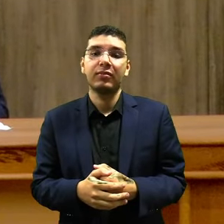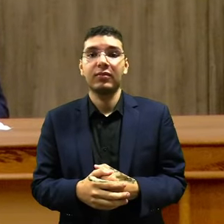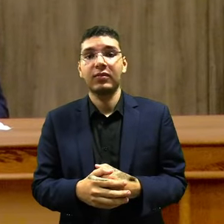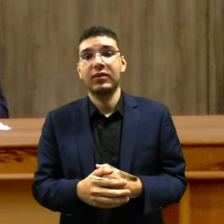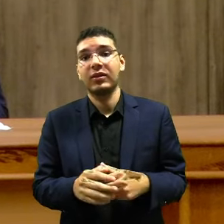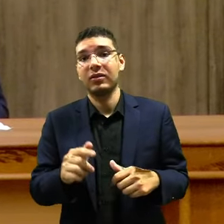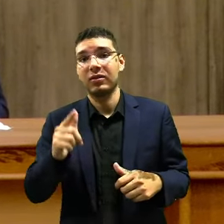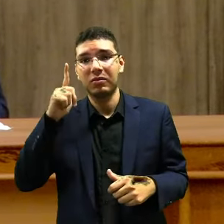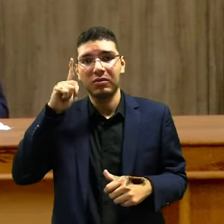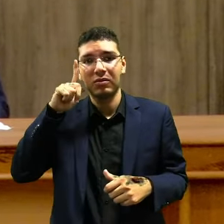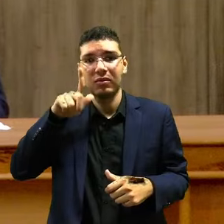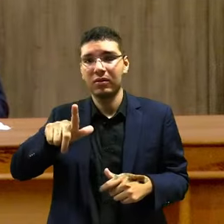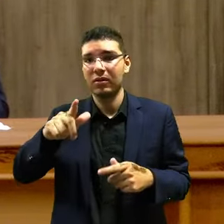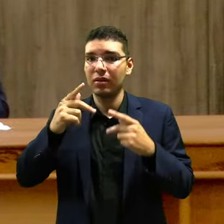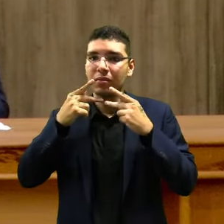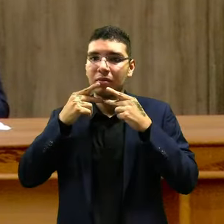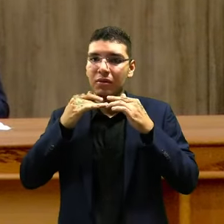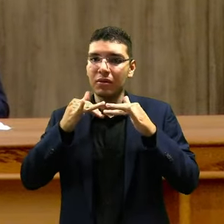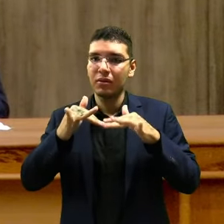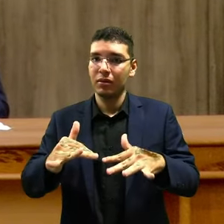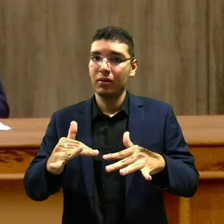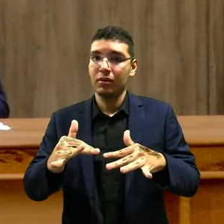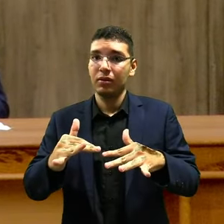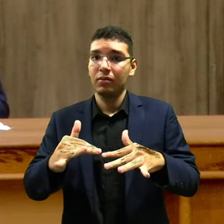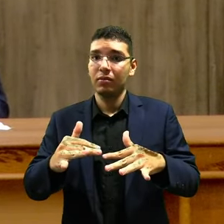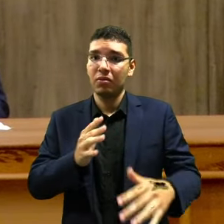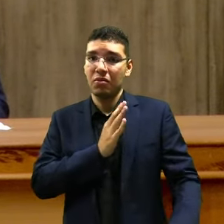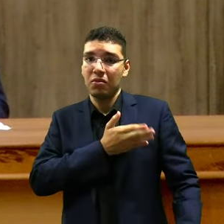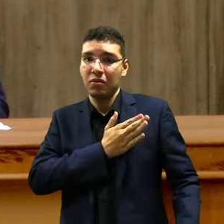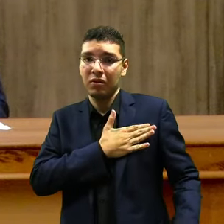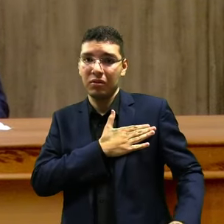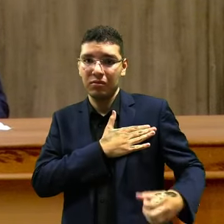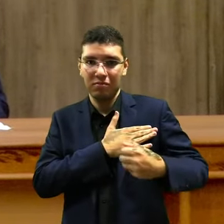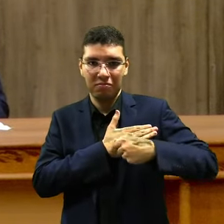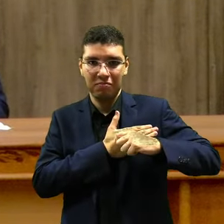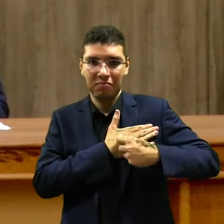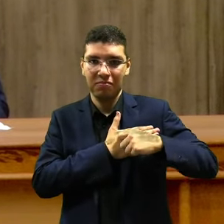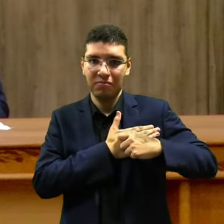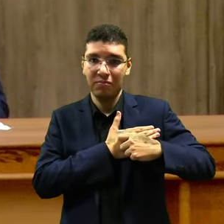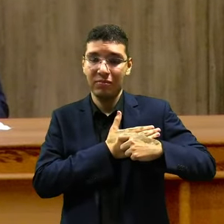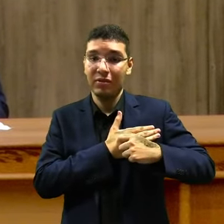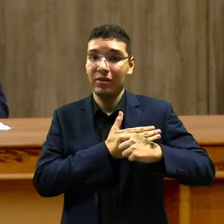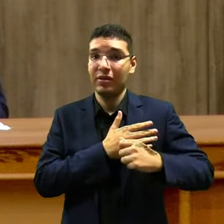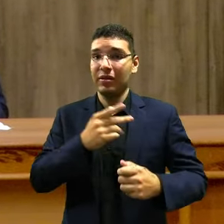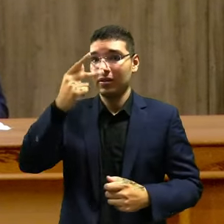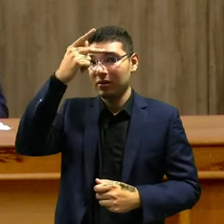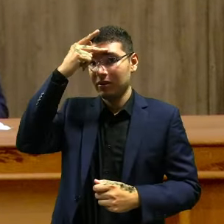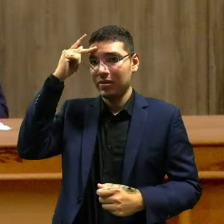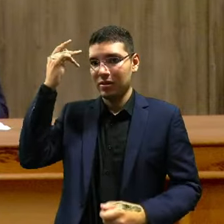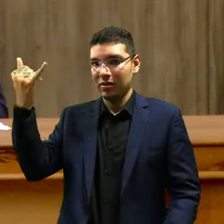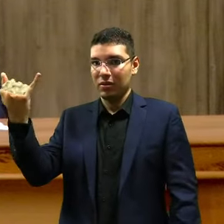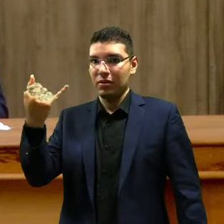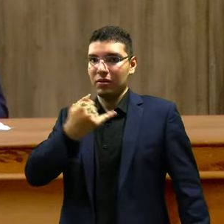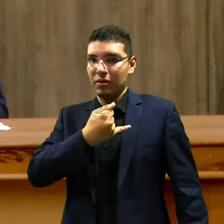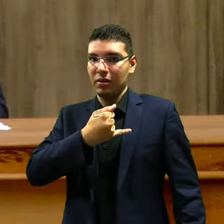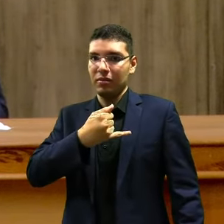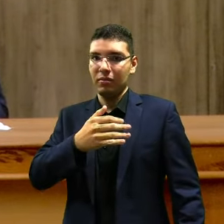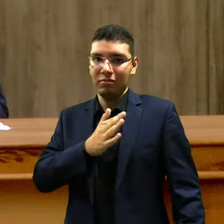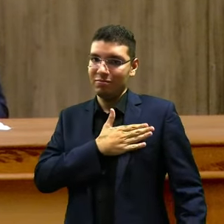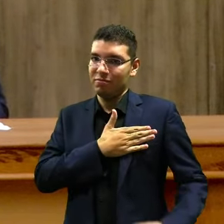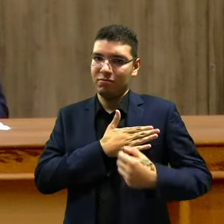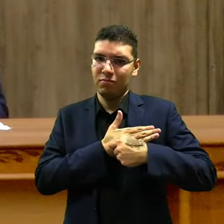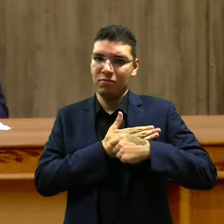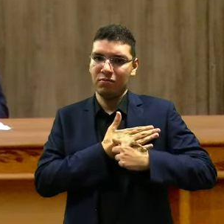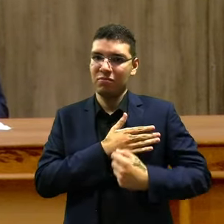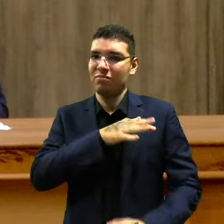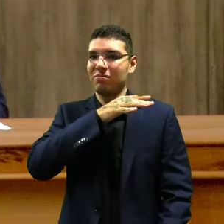coisa hein em coração velho incrédulo dá não tá pois tá aí é só a camadinha de areia só desface mas